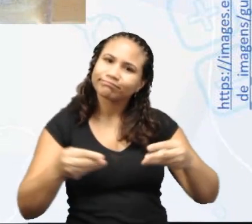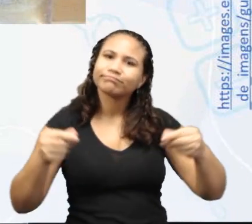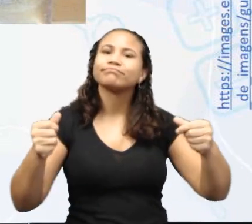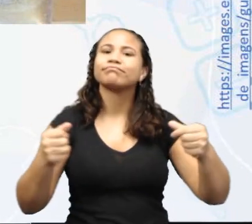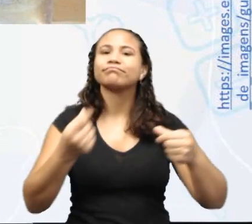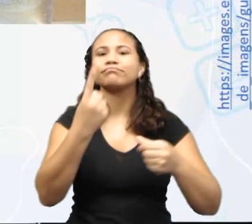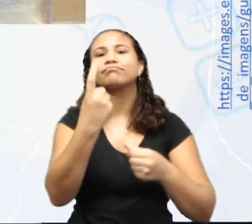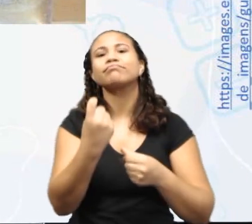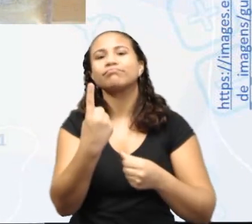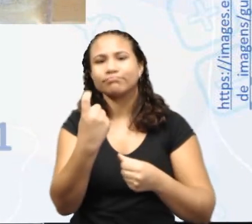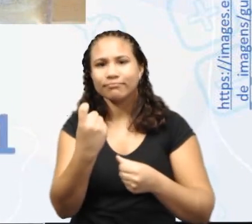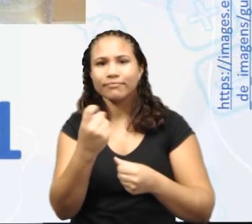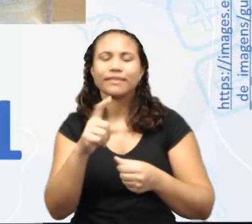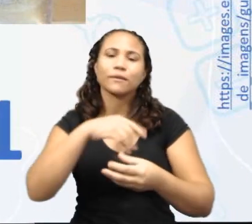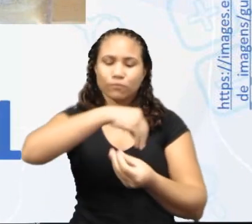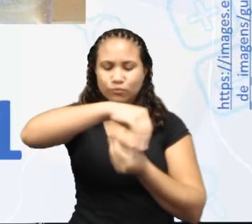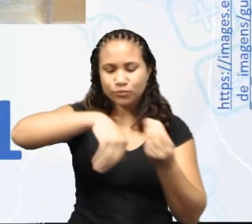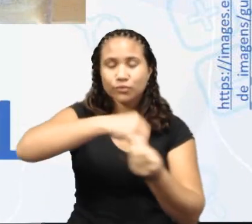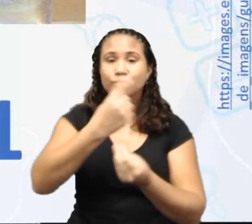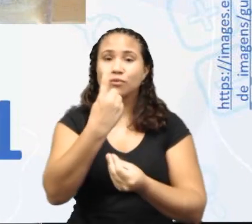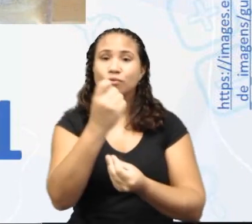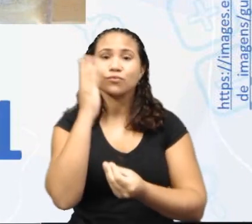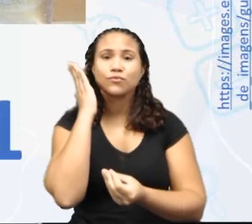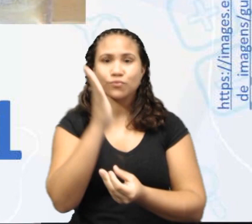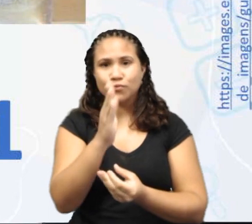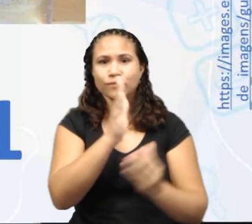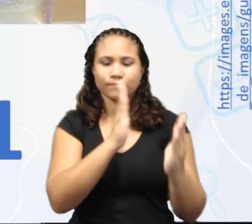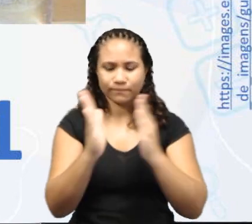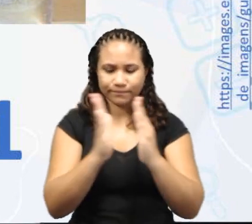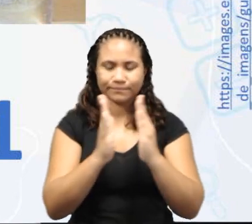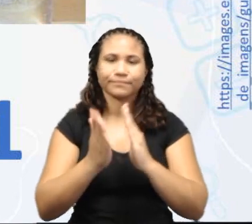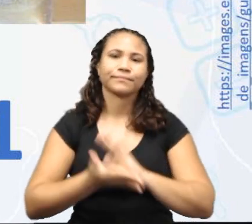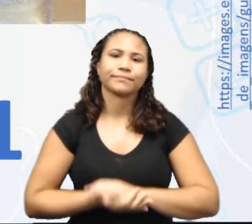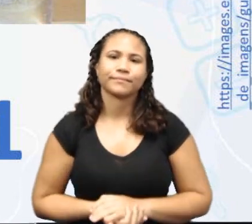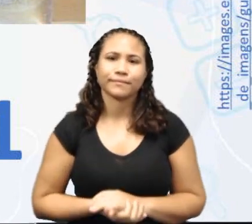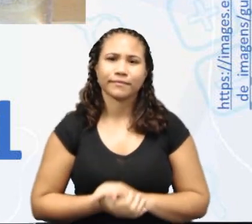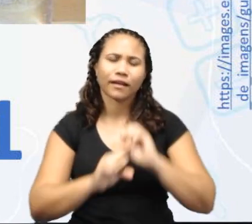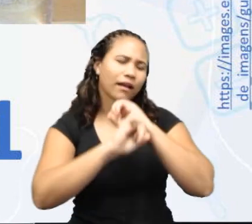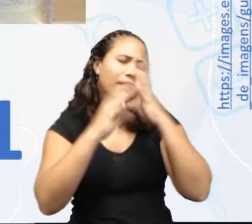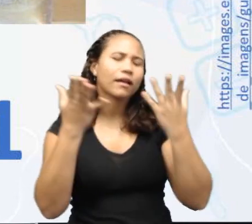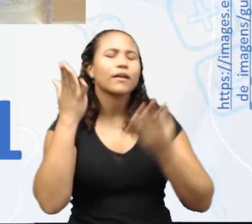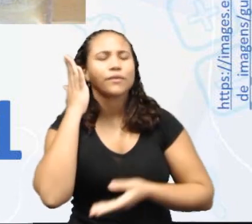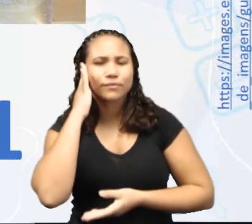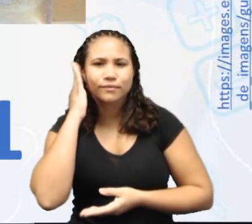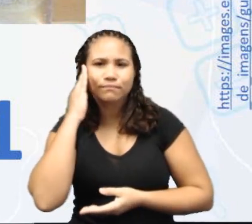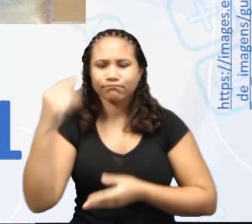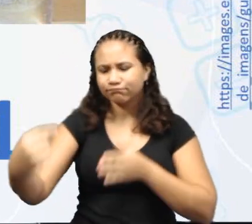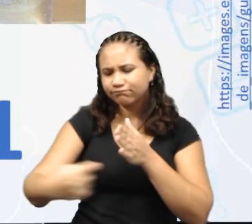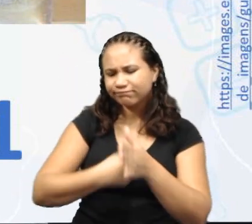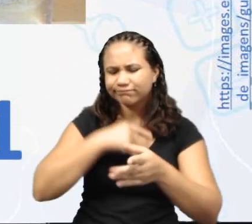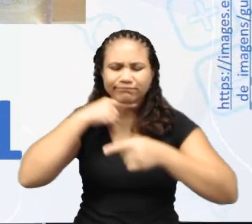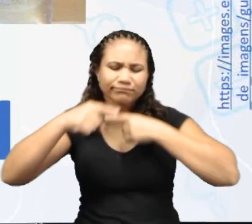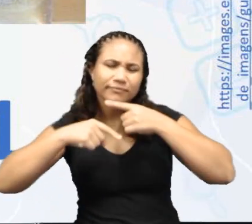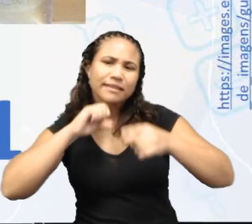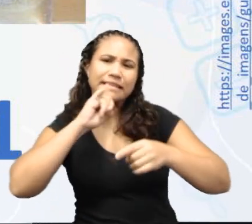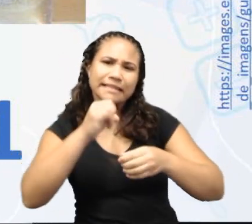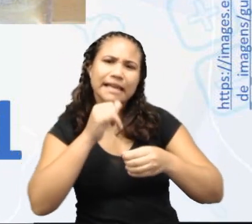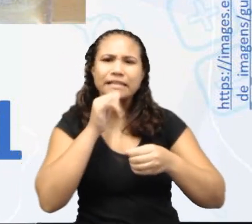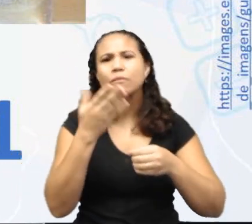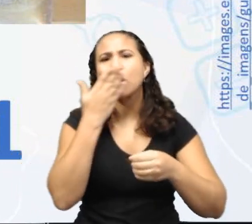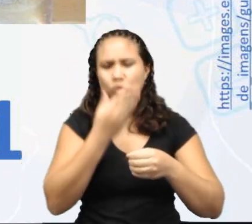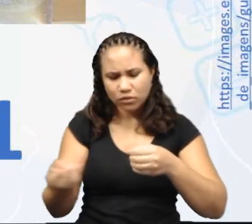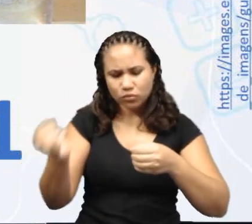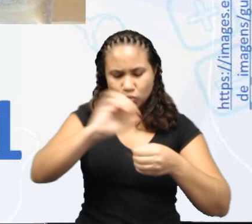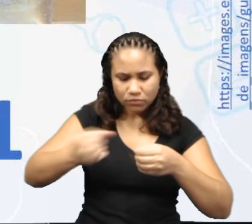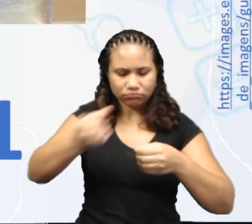Ou seja, essa mistura daí tem apenas uma fase. É claro que vocês podem se perguntar, mas se eu continuar colocando